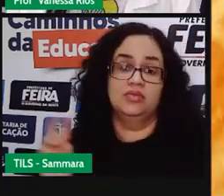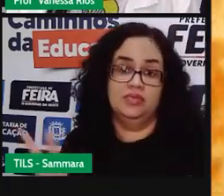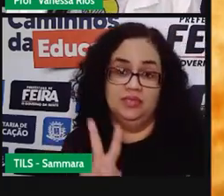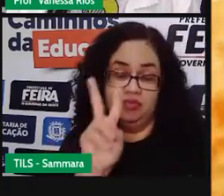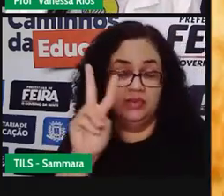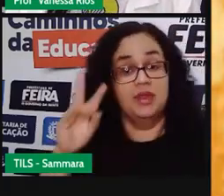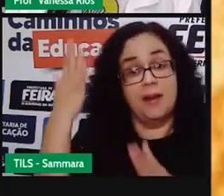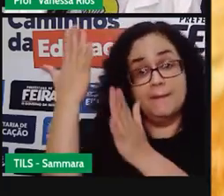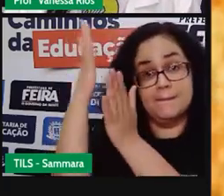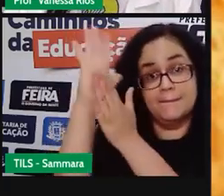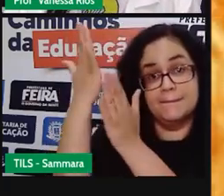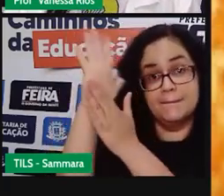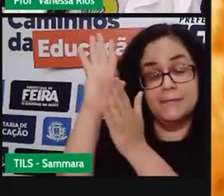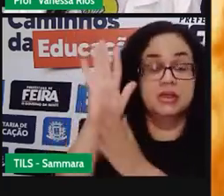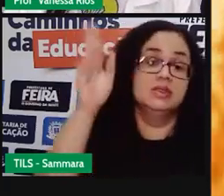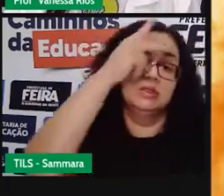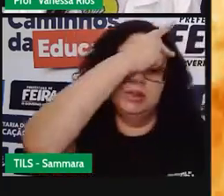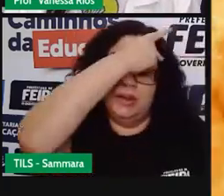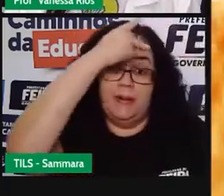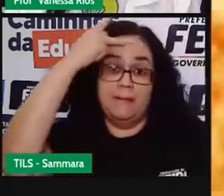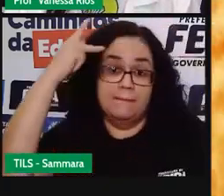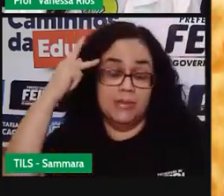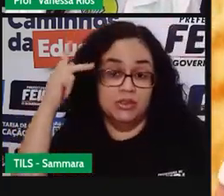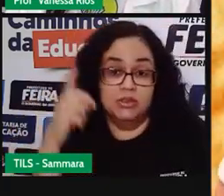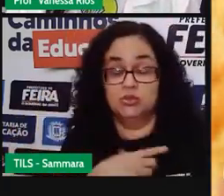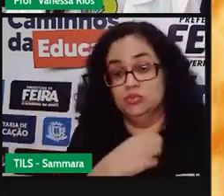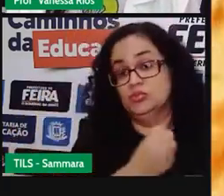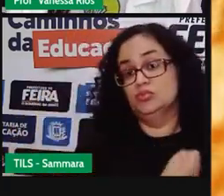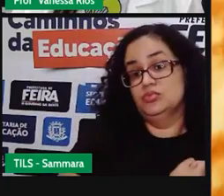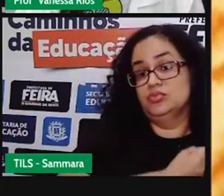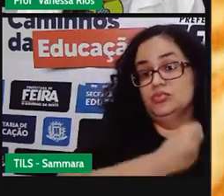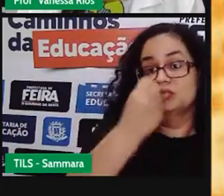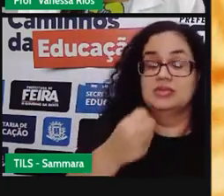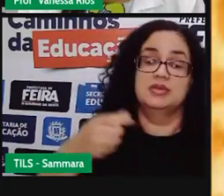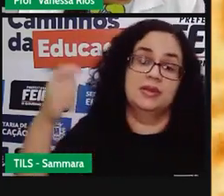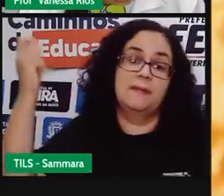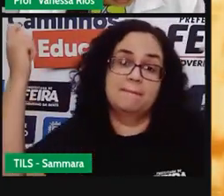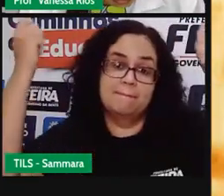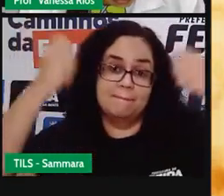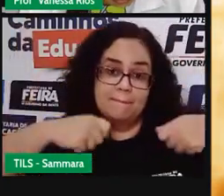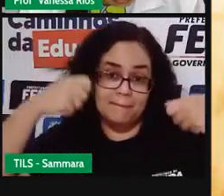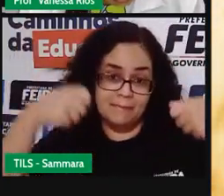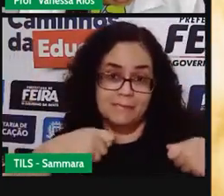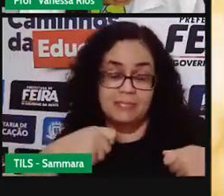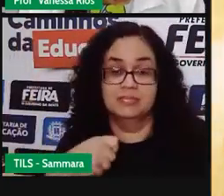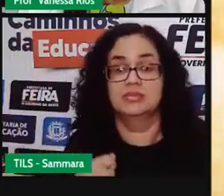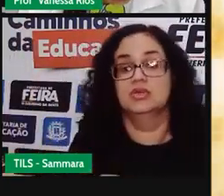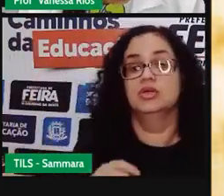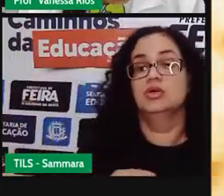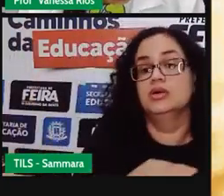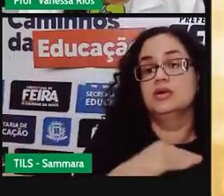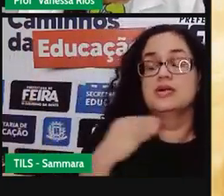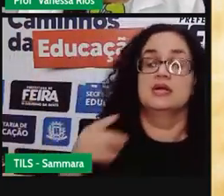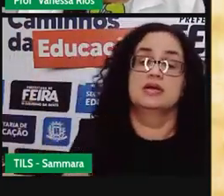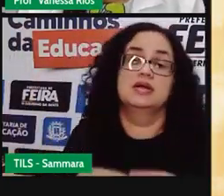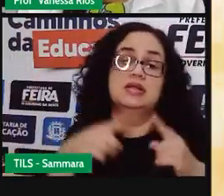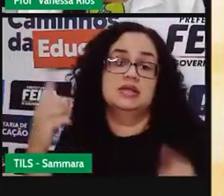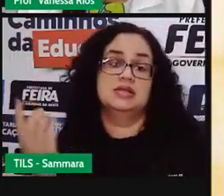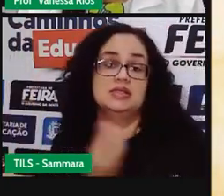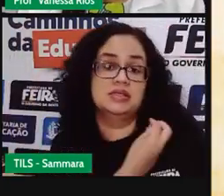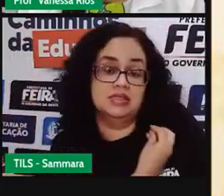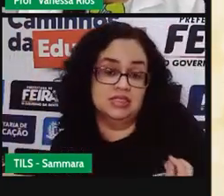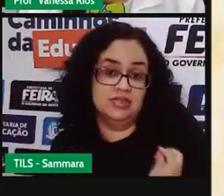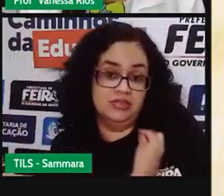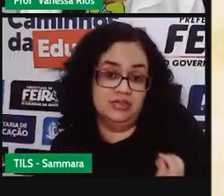voar, tampouco ser imortal. Essa vida vai passar. E é cada gesto seu que vai